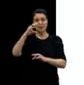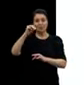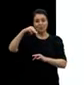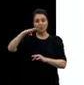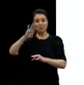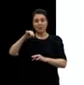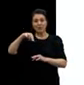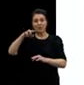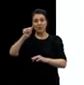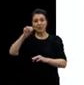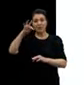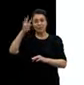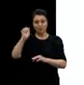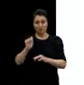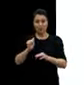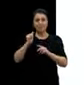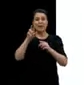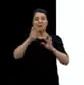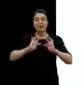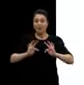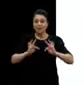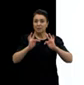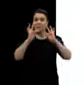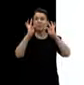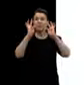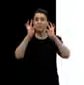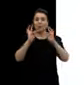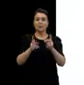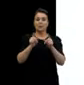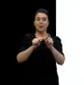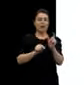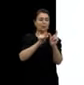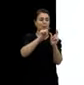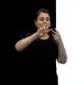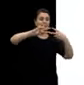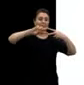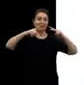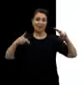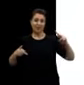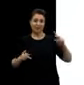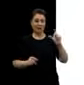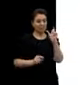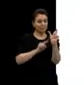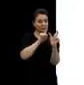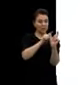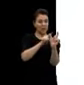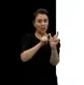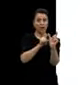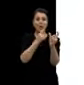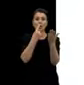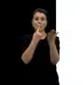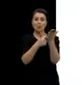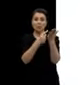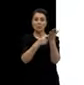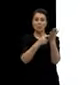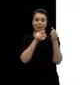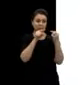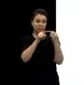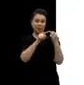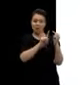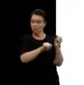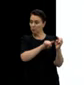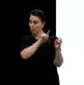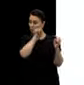Essa tecnologia, ela permite pegar um pedaço do DNA e combiná-lo com outro, de outro